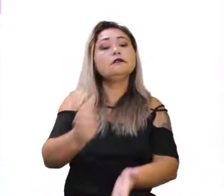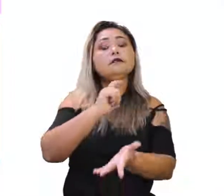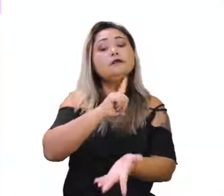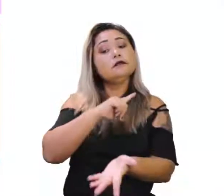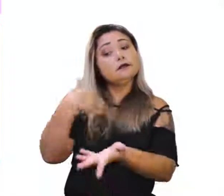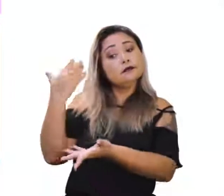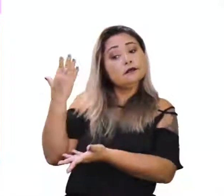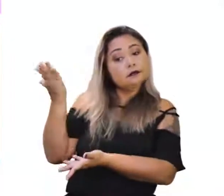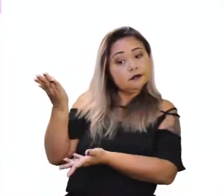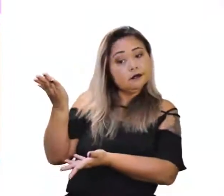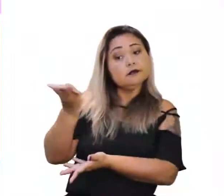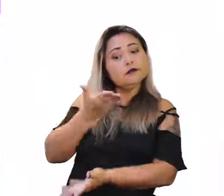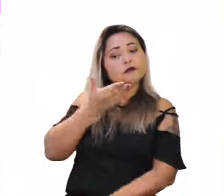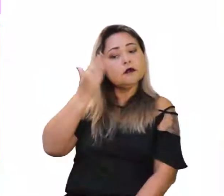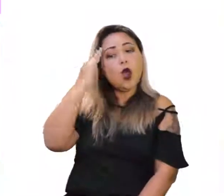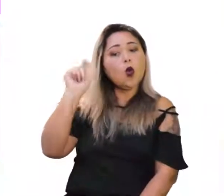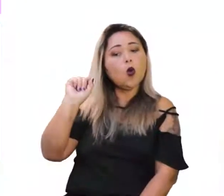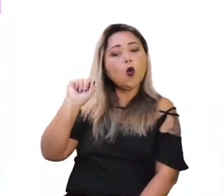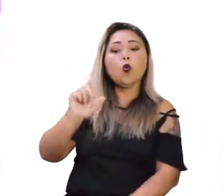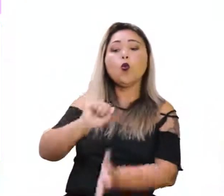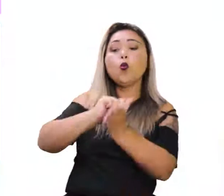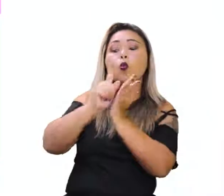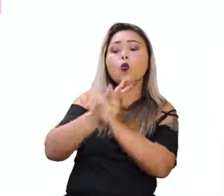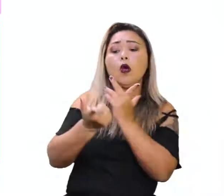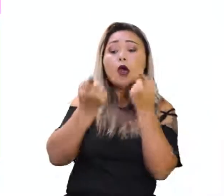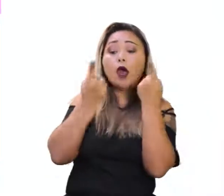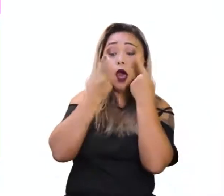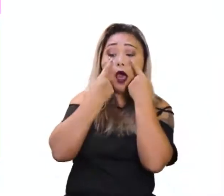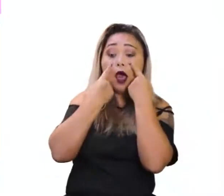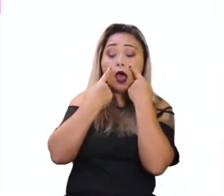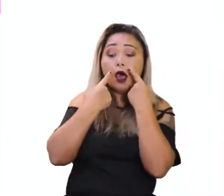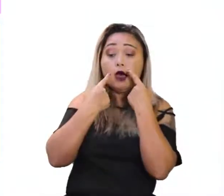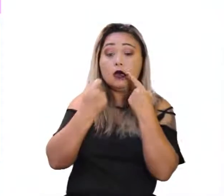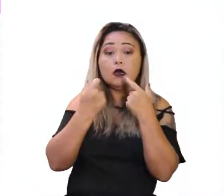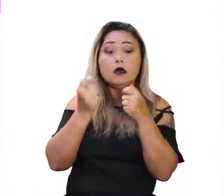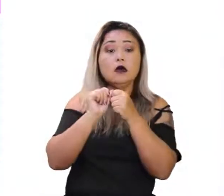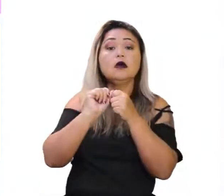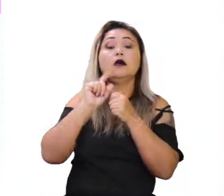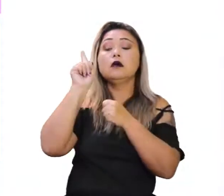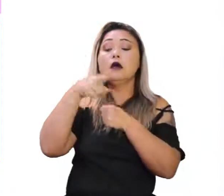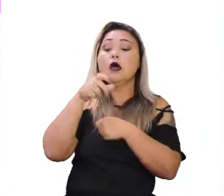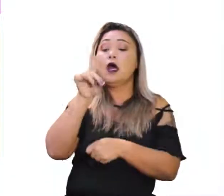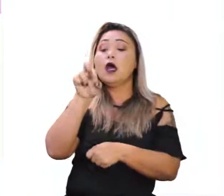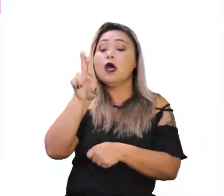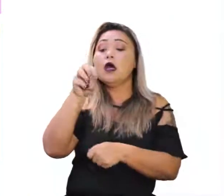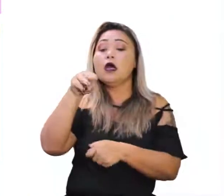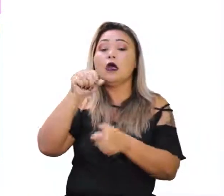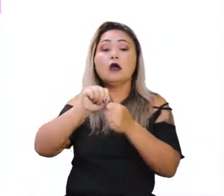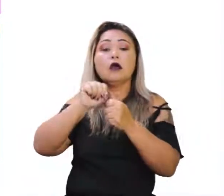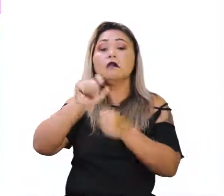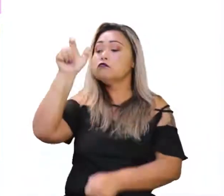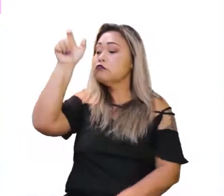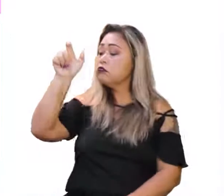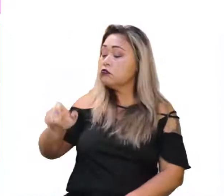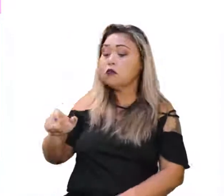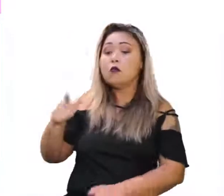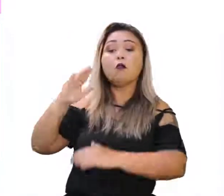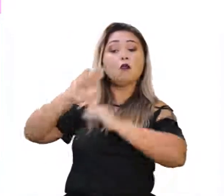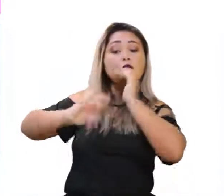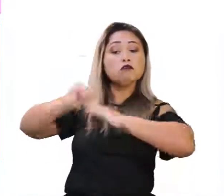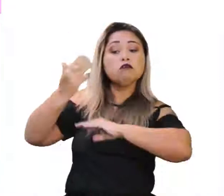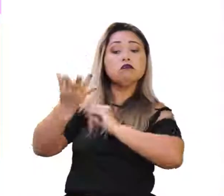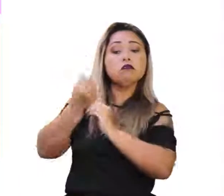Então vamos entender melhor o que é o gênero dramático. O gênero dramático é aquele que o artista usa